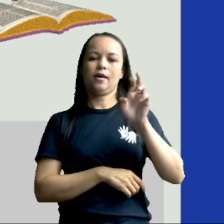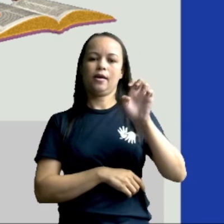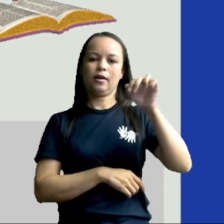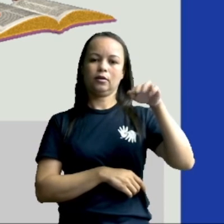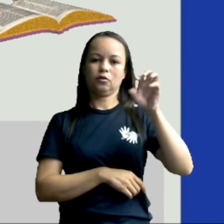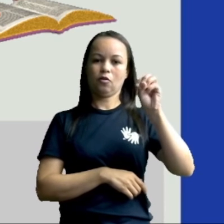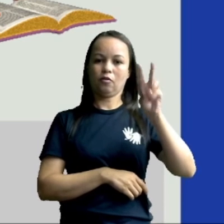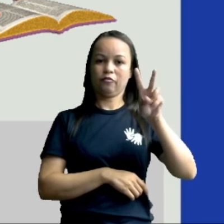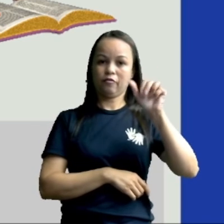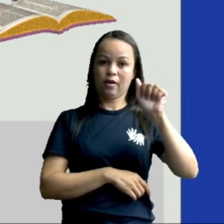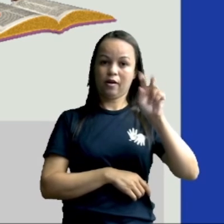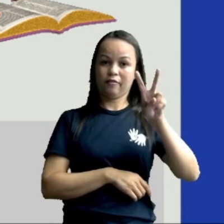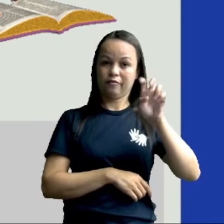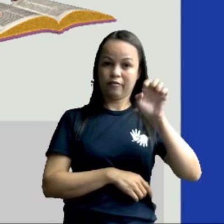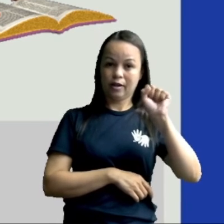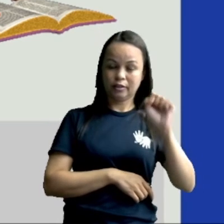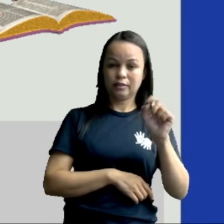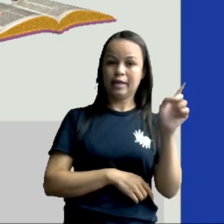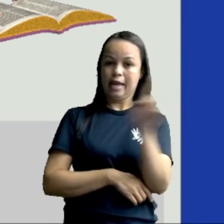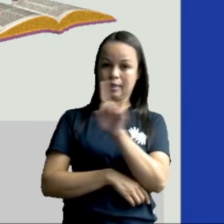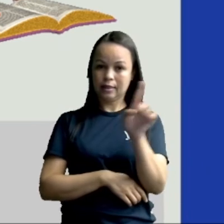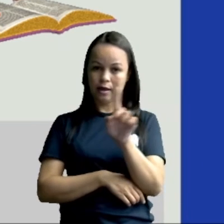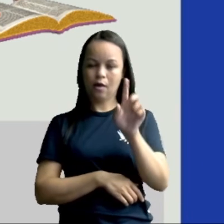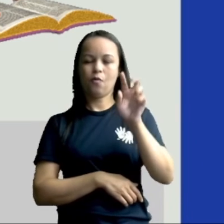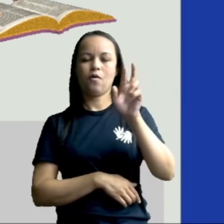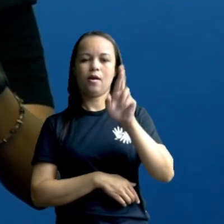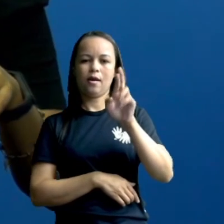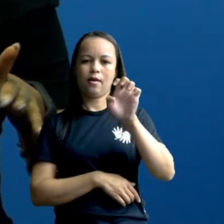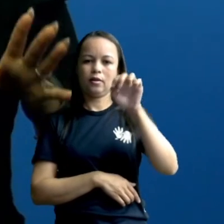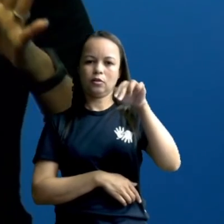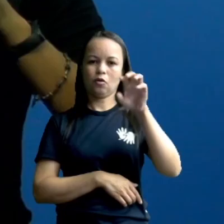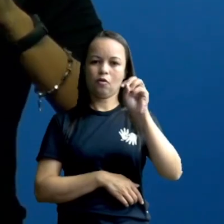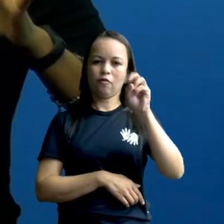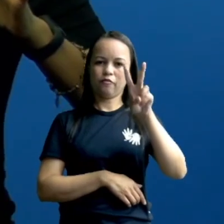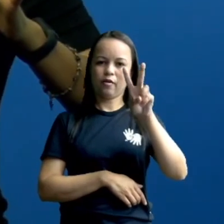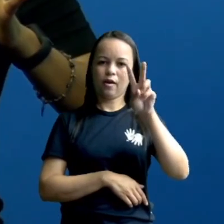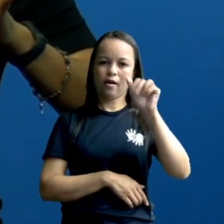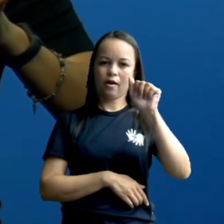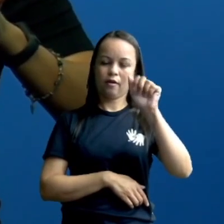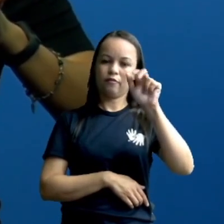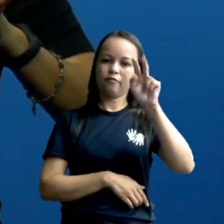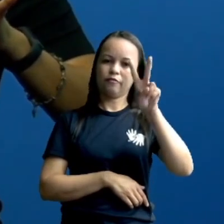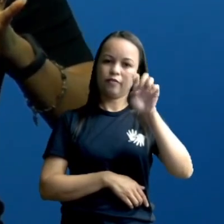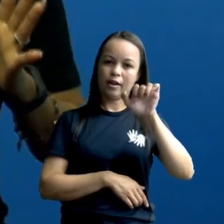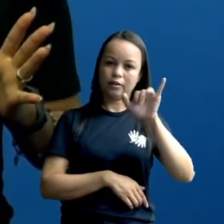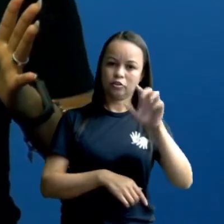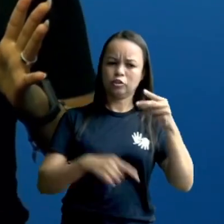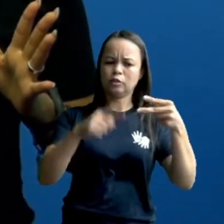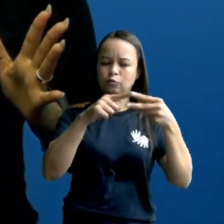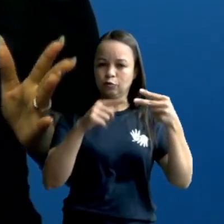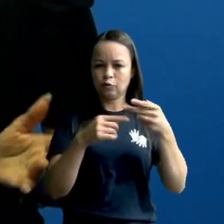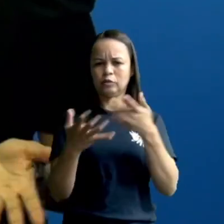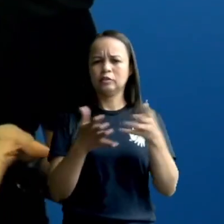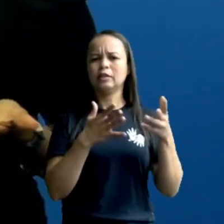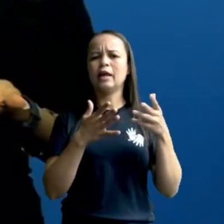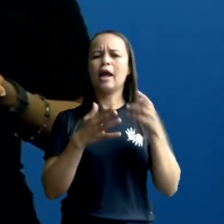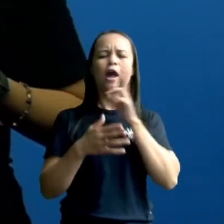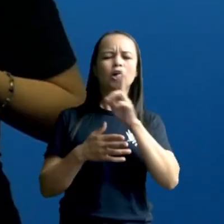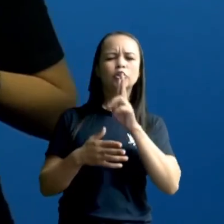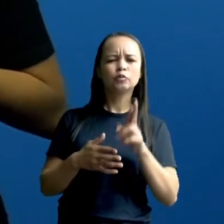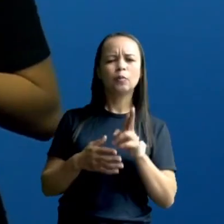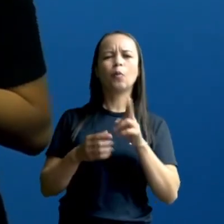renováveis, beleza? Anota essas duas perguntas, responde. Se você não deu tempo de acompanhar tudo, vai lá no